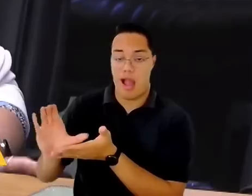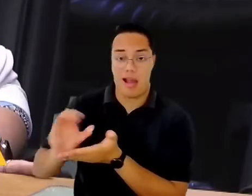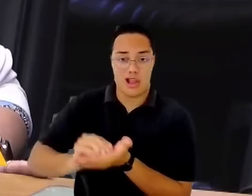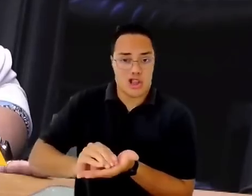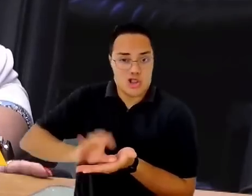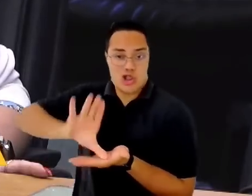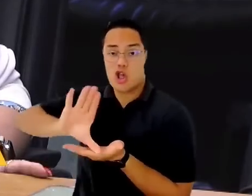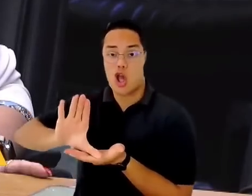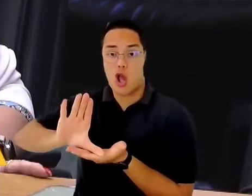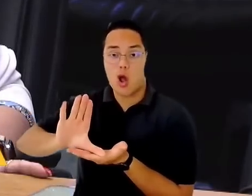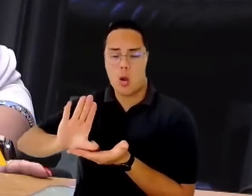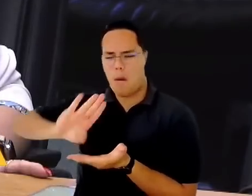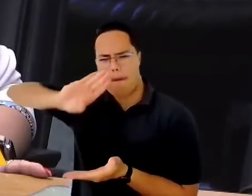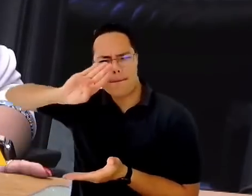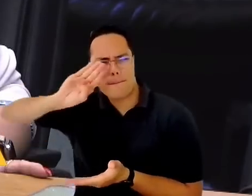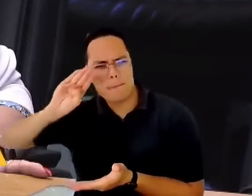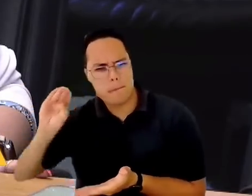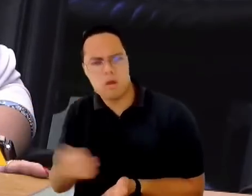brasileiros